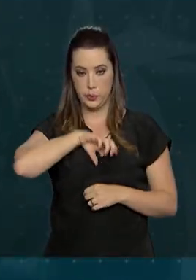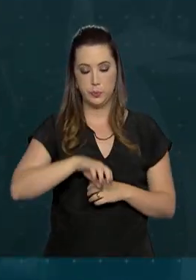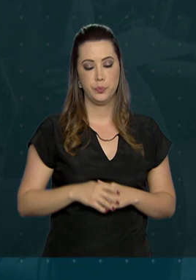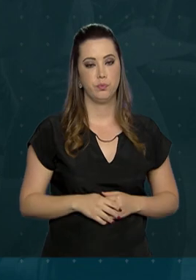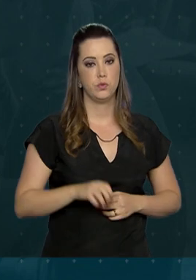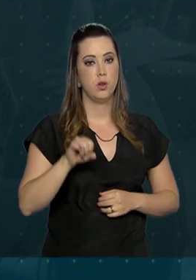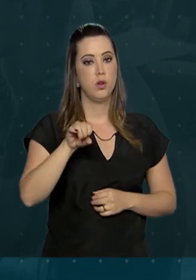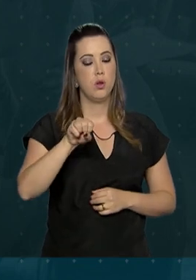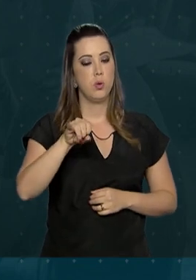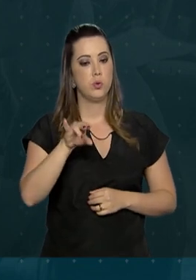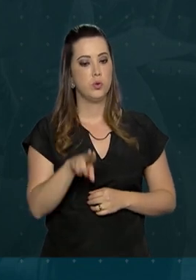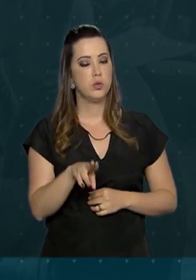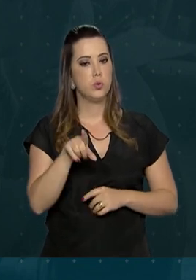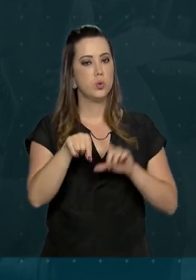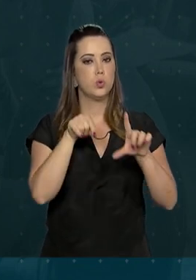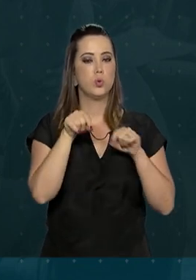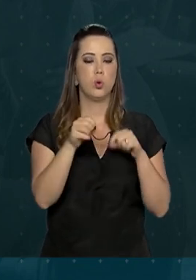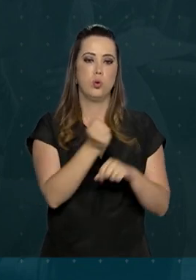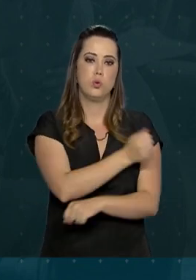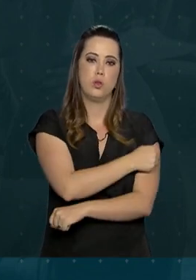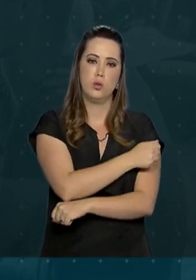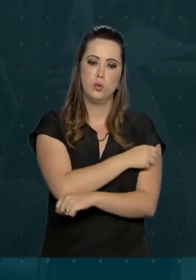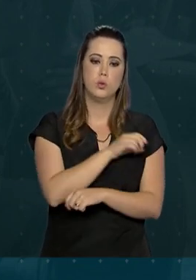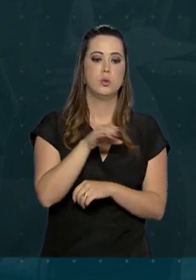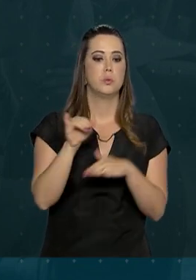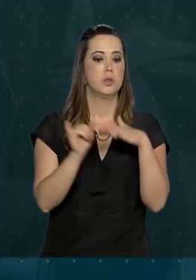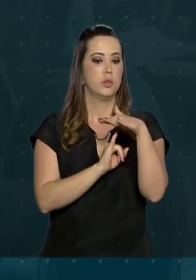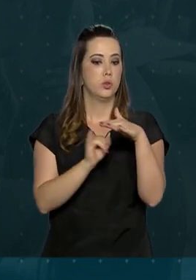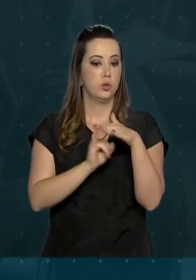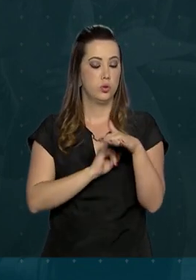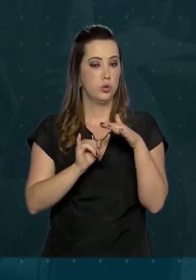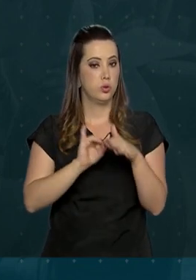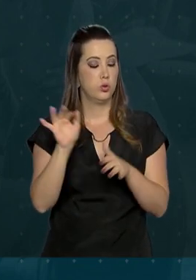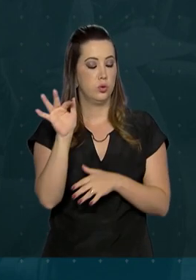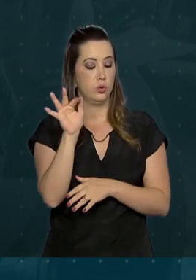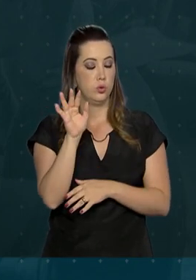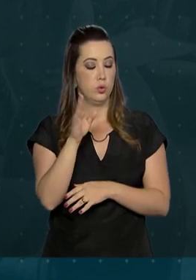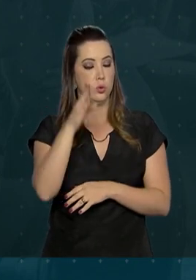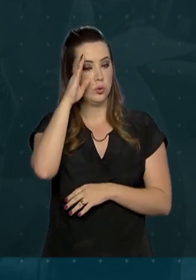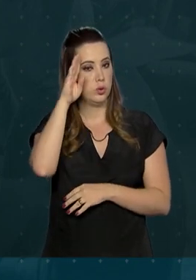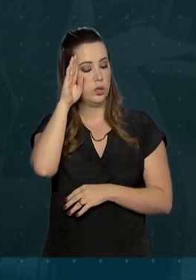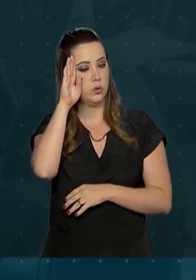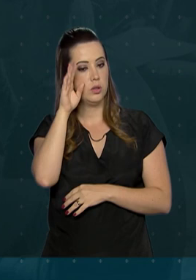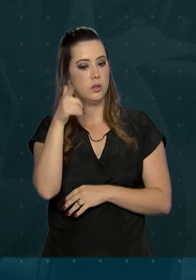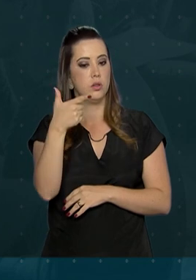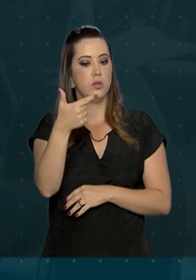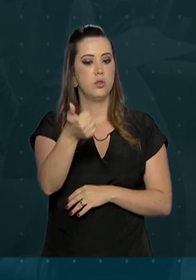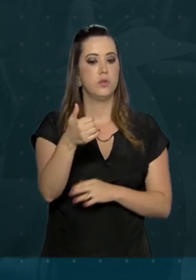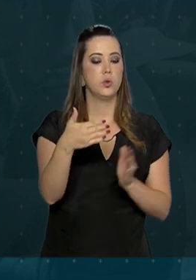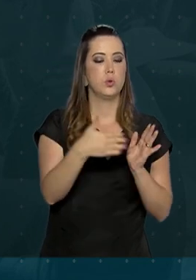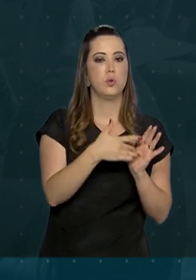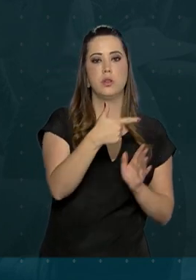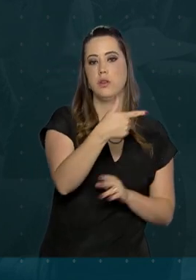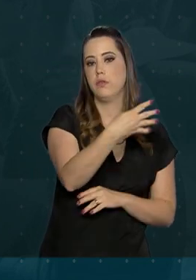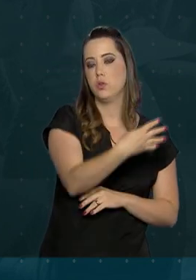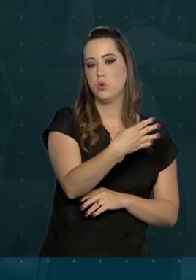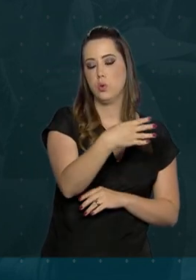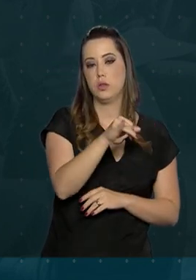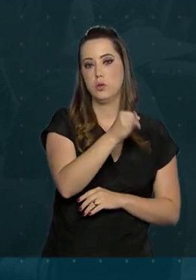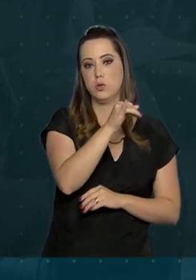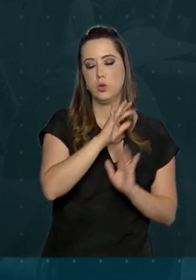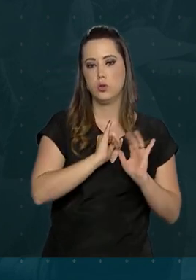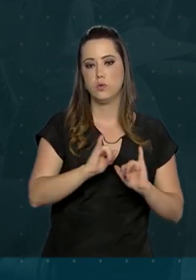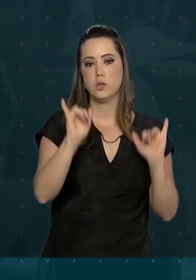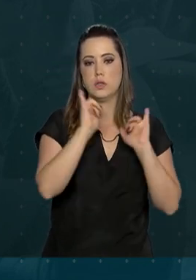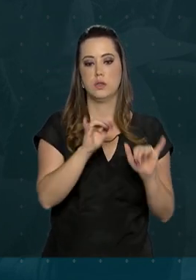os alunos para instituições públicas de ensino superior inscrições de 21 a 24 de janeiro a divulgação